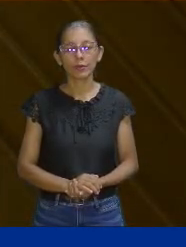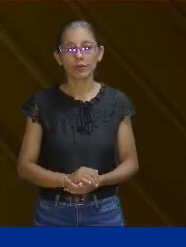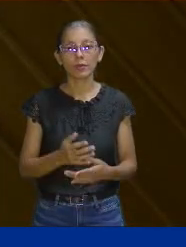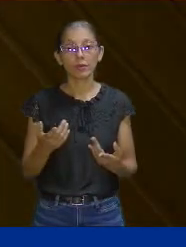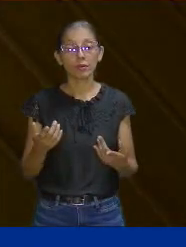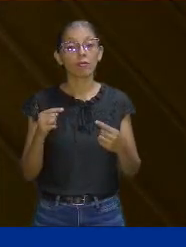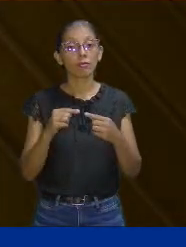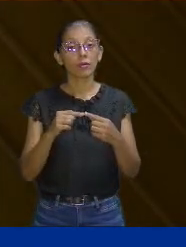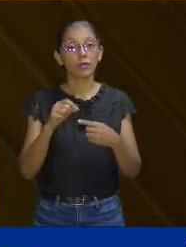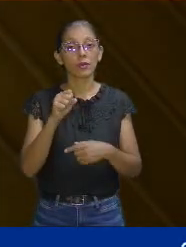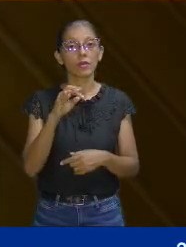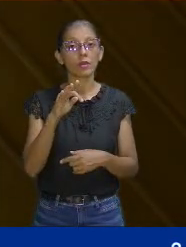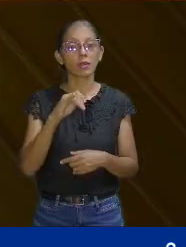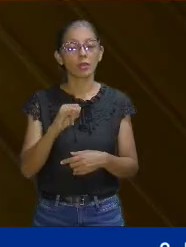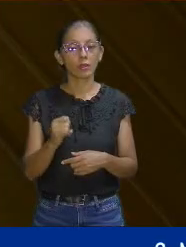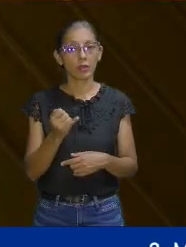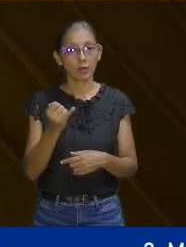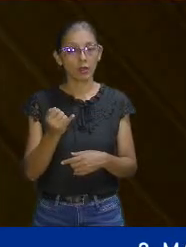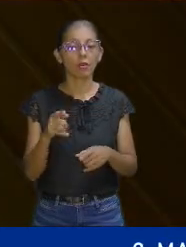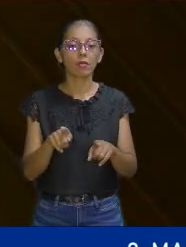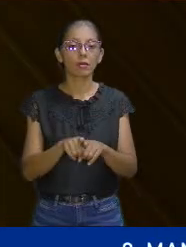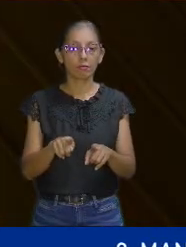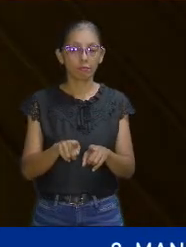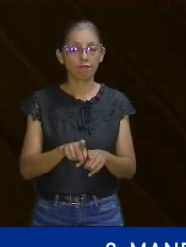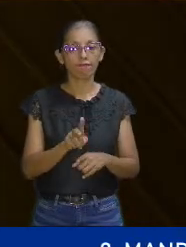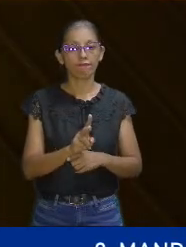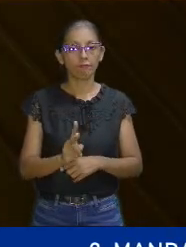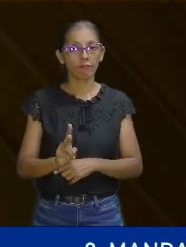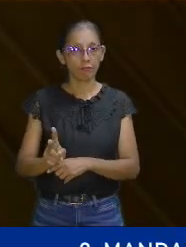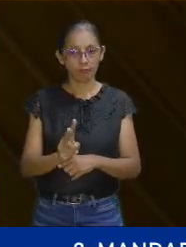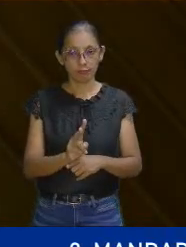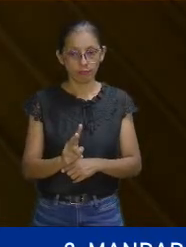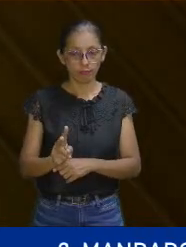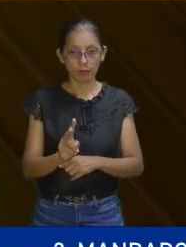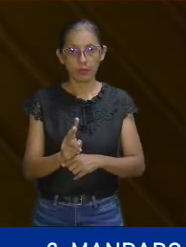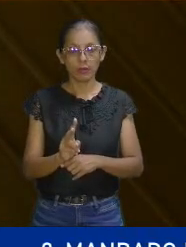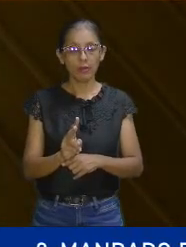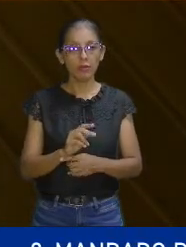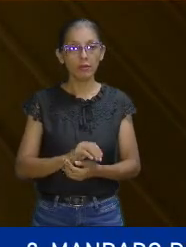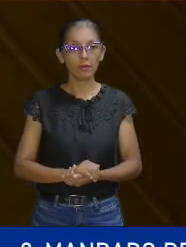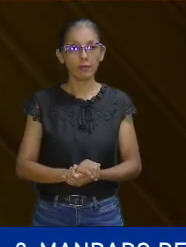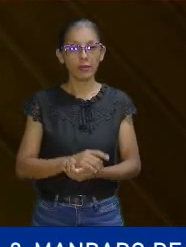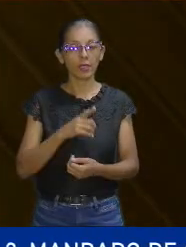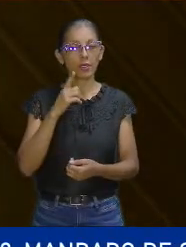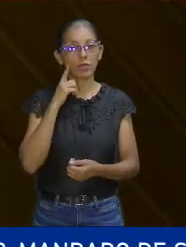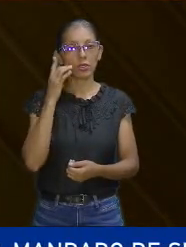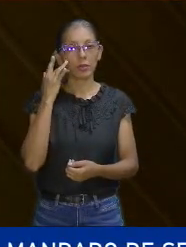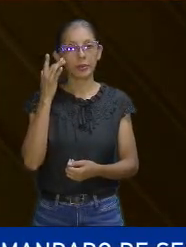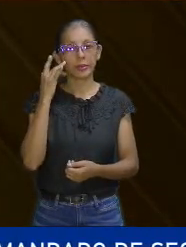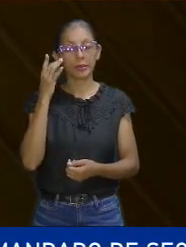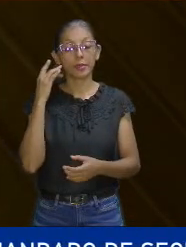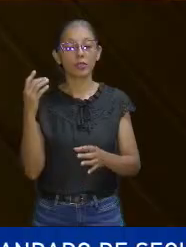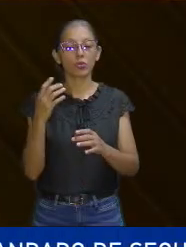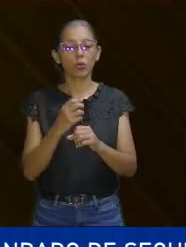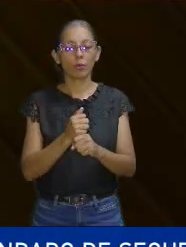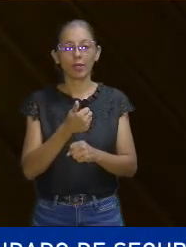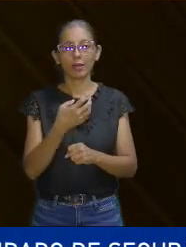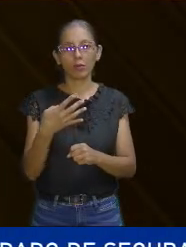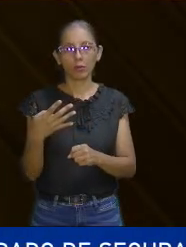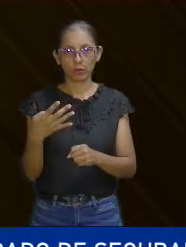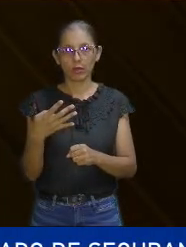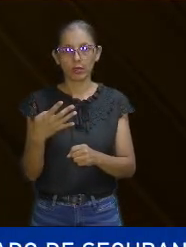E o monitoramento elastecido por tantos dias, por 14 dias, no nosso